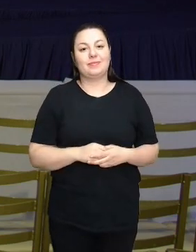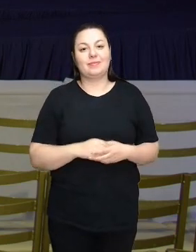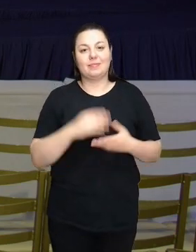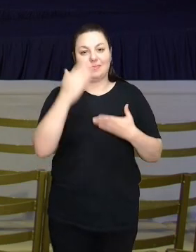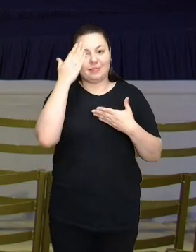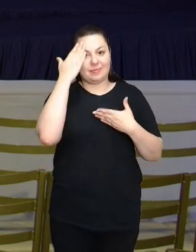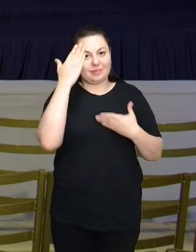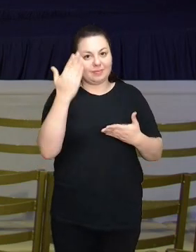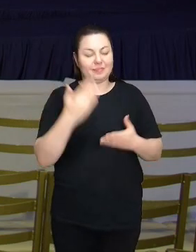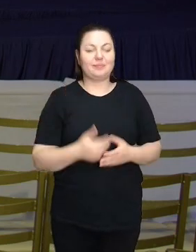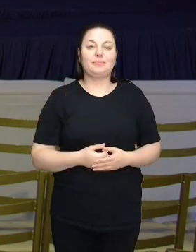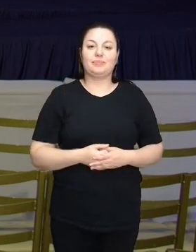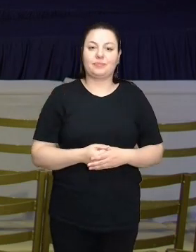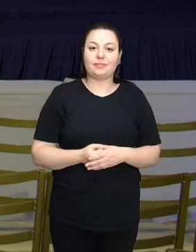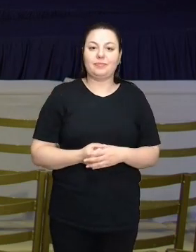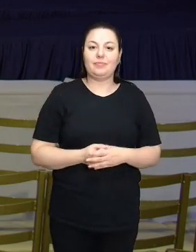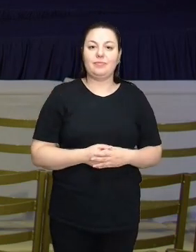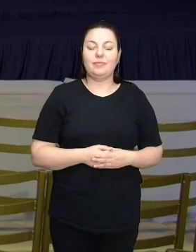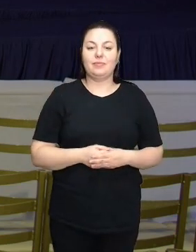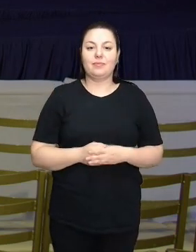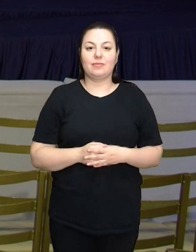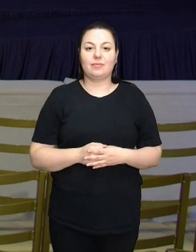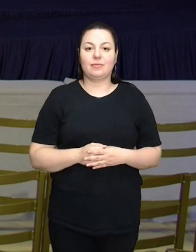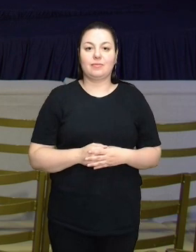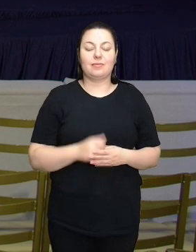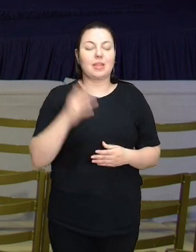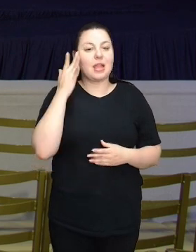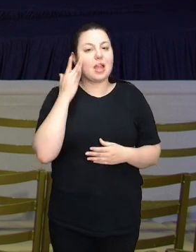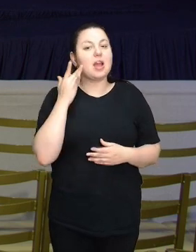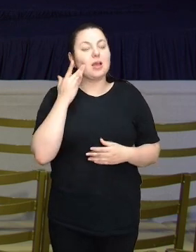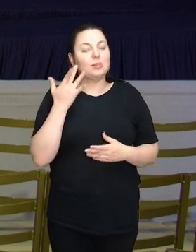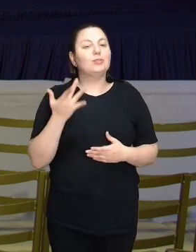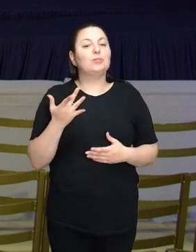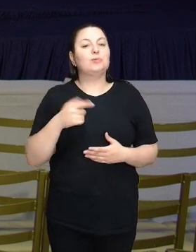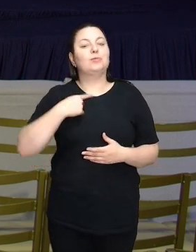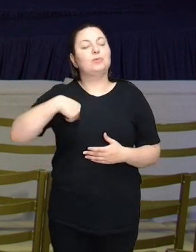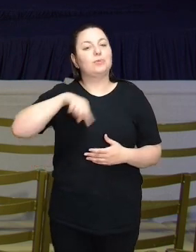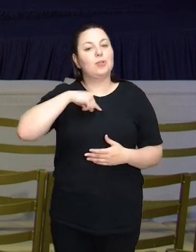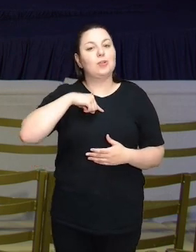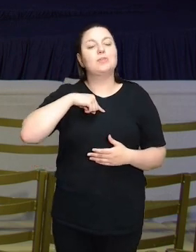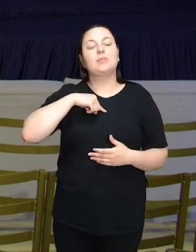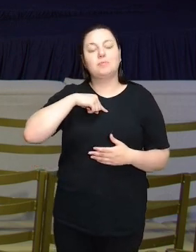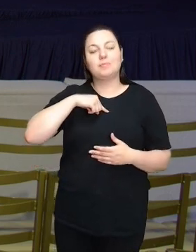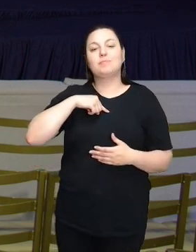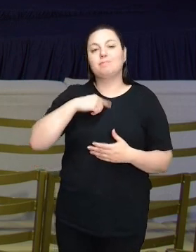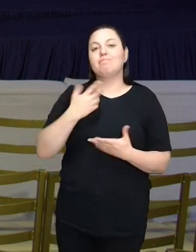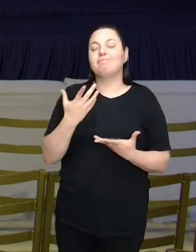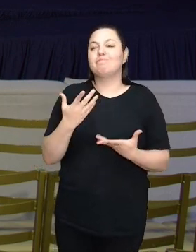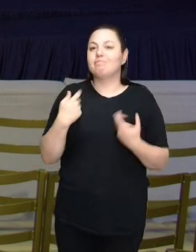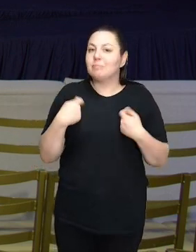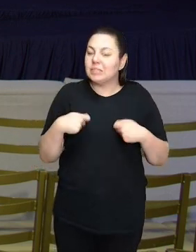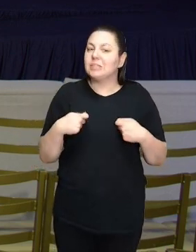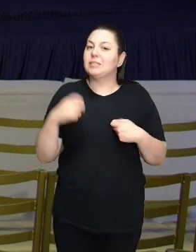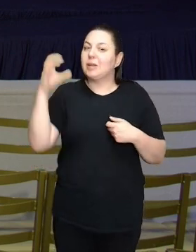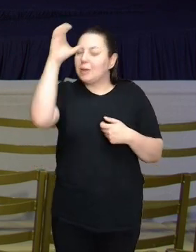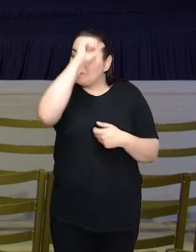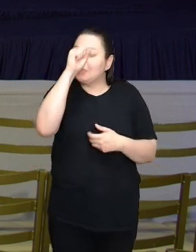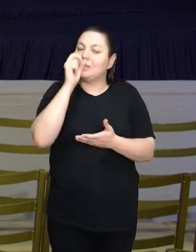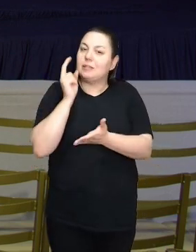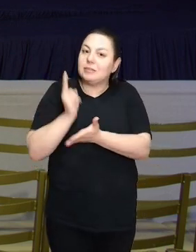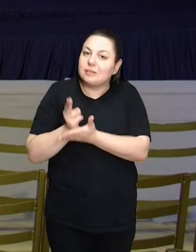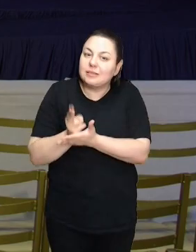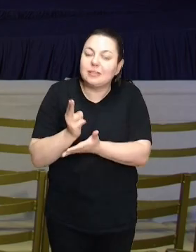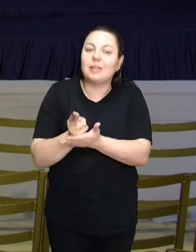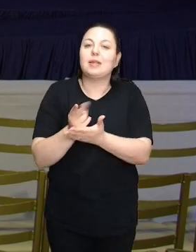acho que a gente vai ficar muito no lugar comum, né? Aprender para sempre. E aí tem a questão do lifelong learning, né? Que é uma